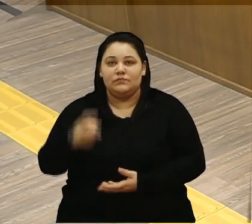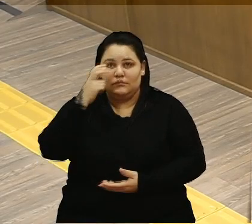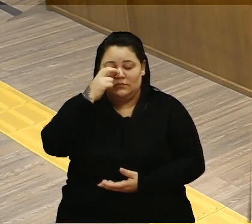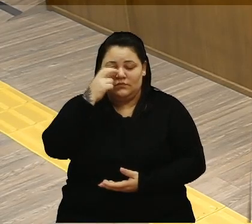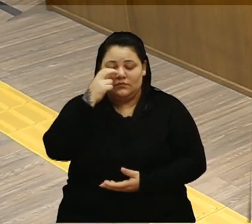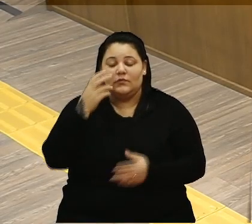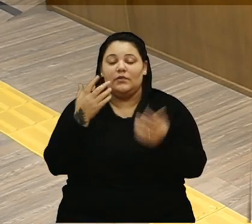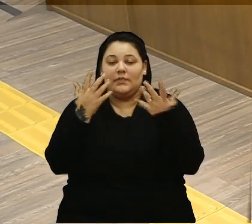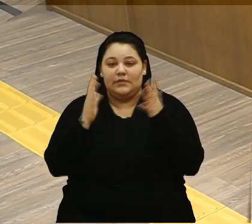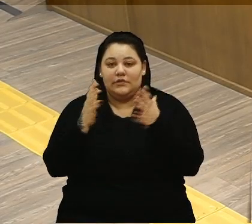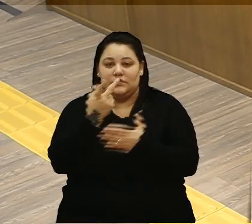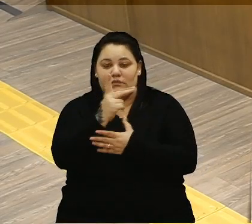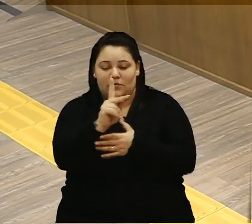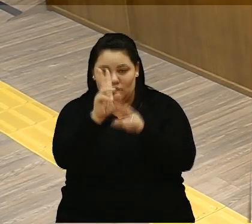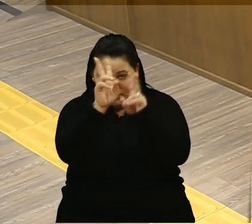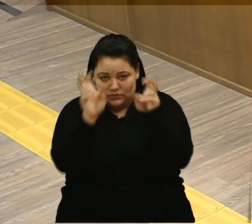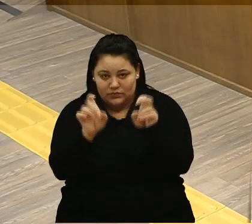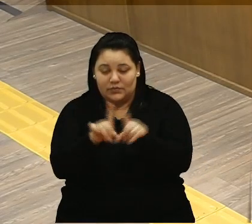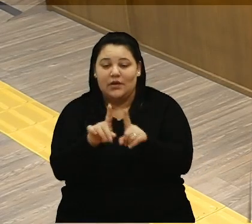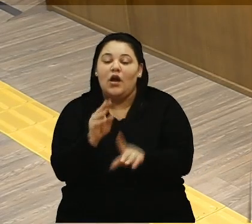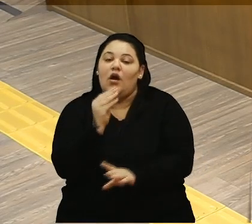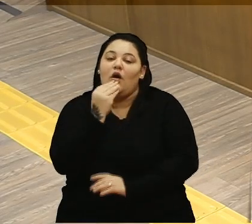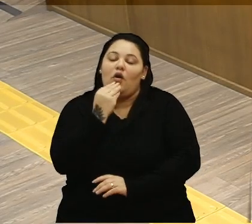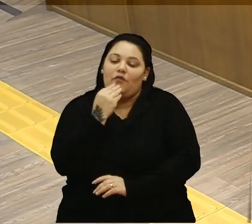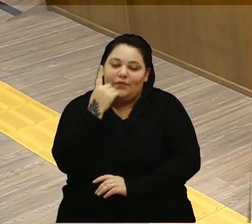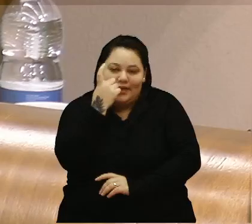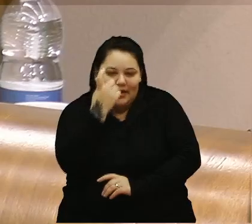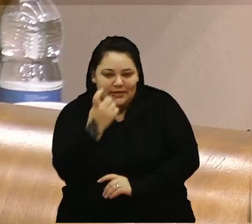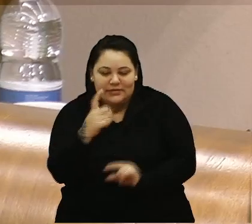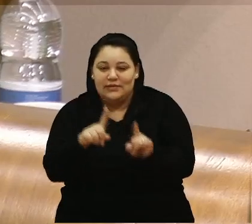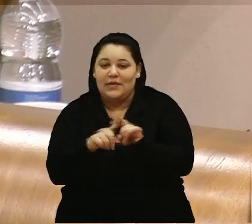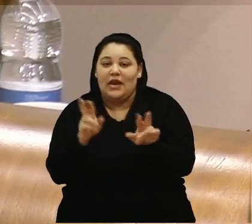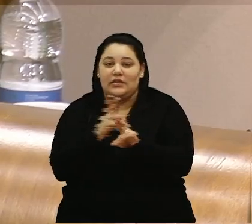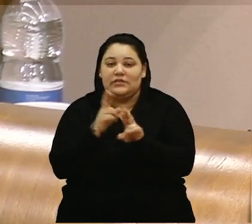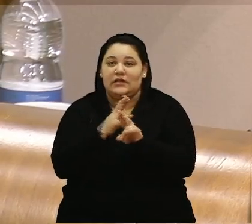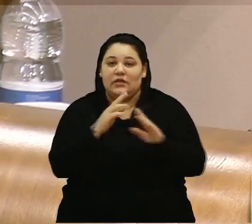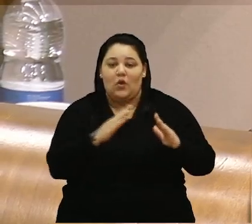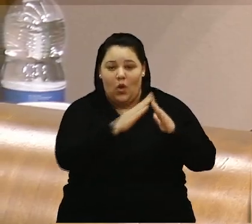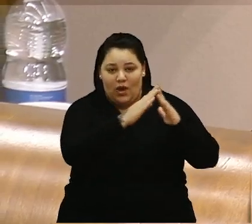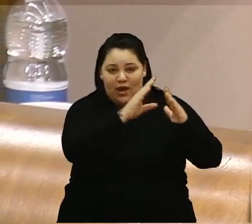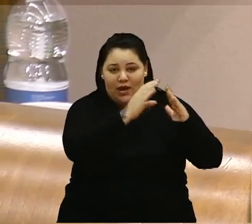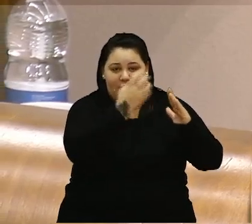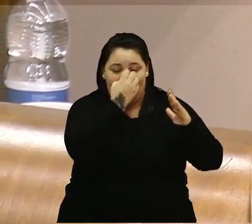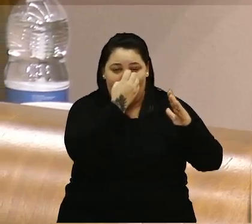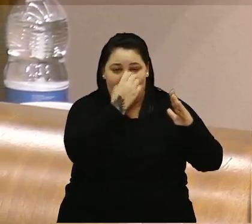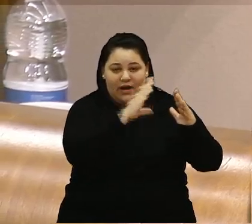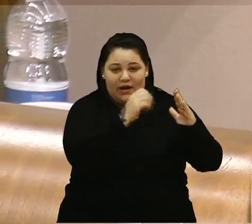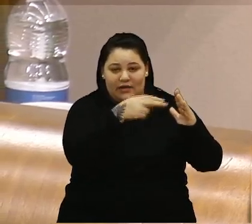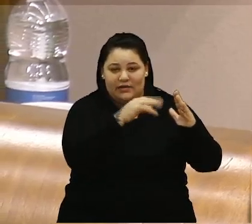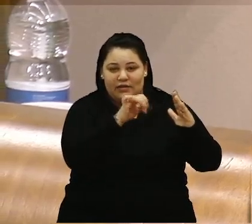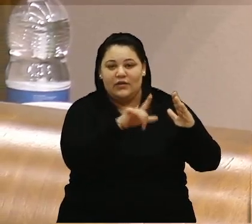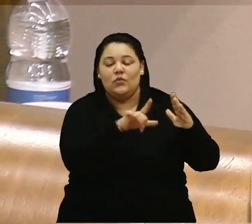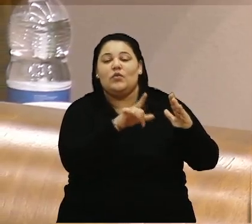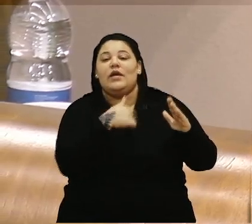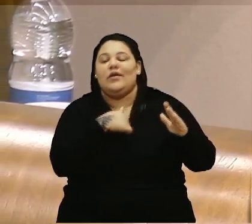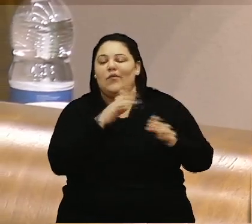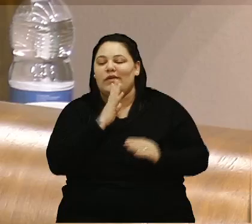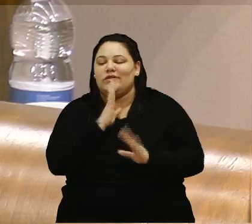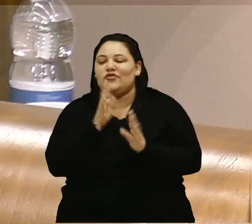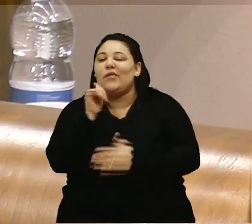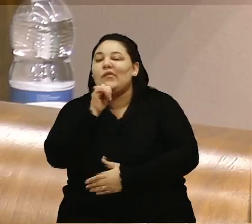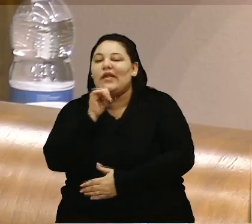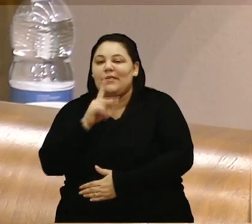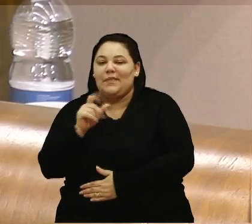esse assunto. Claro que também me interessa em relação ao canil municipal. Eu conheço a Patrícia há muito tempo, nós conversamos sobre